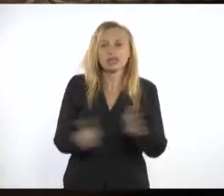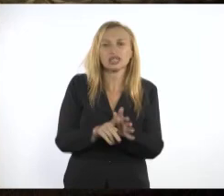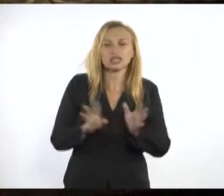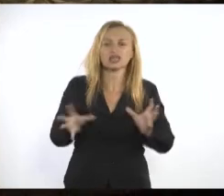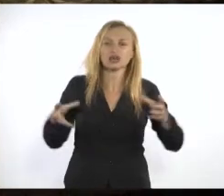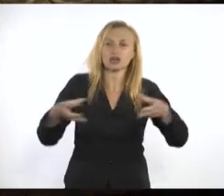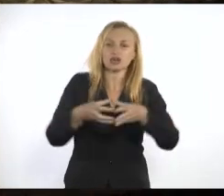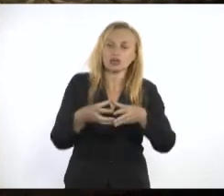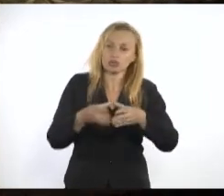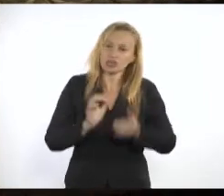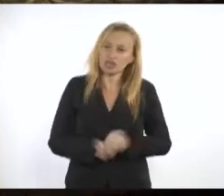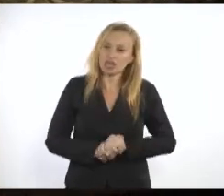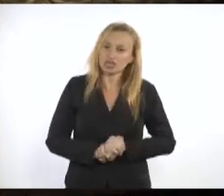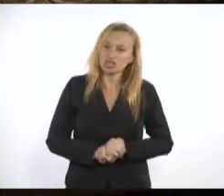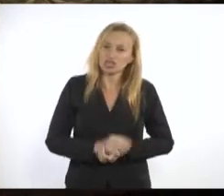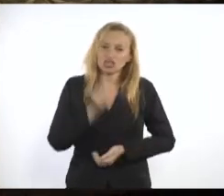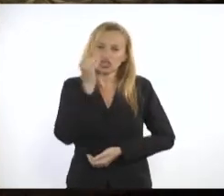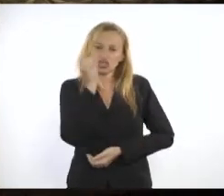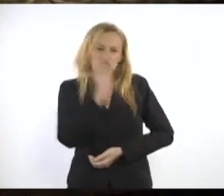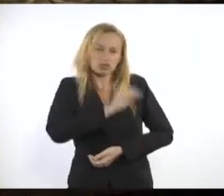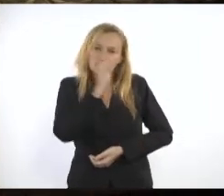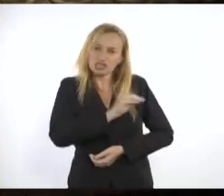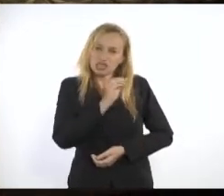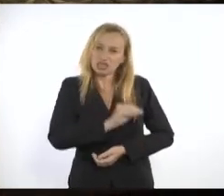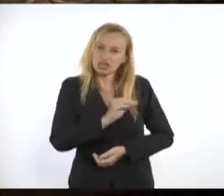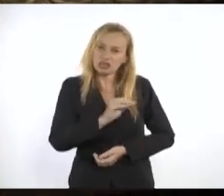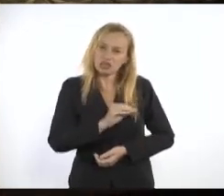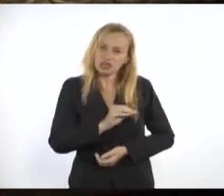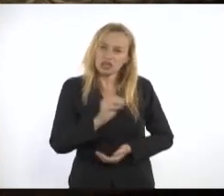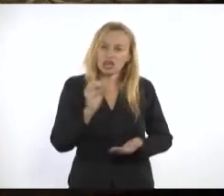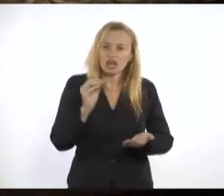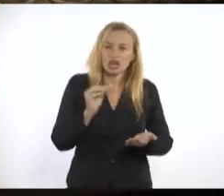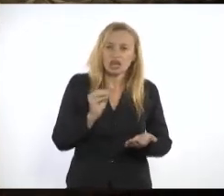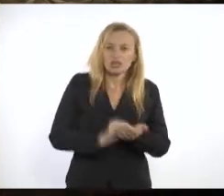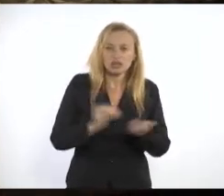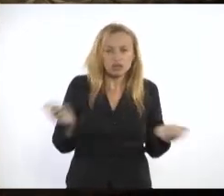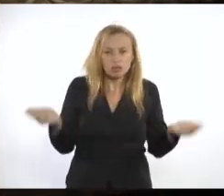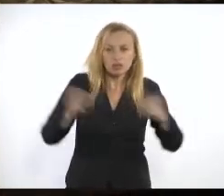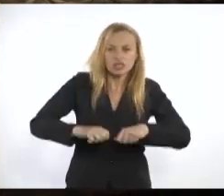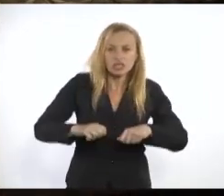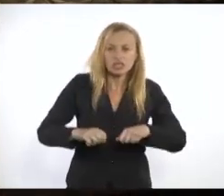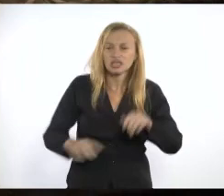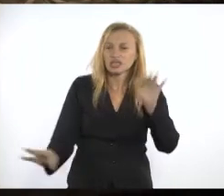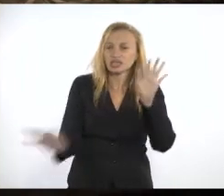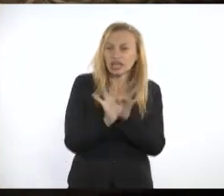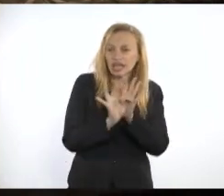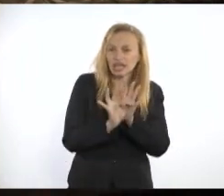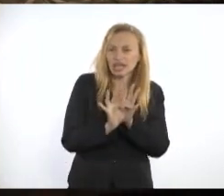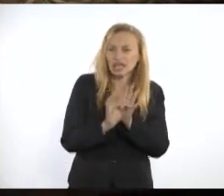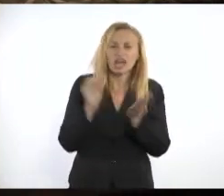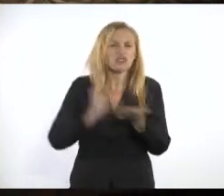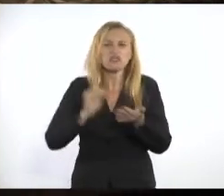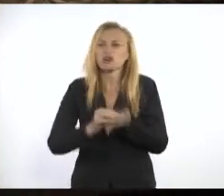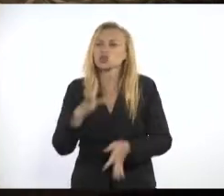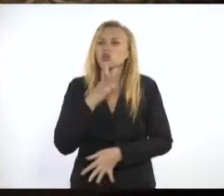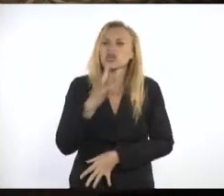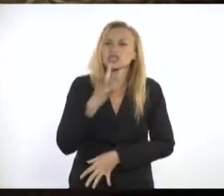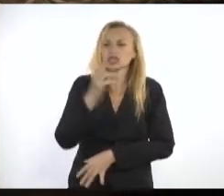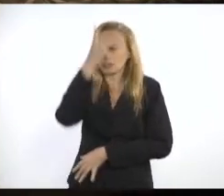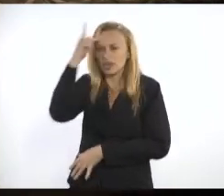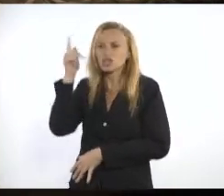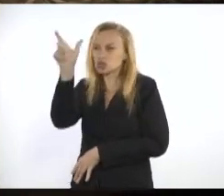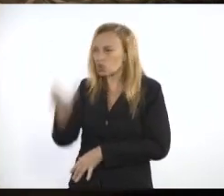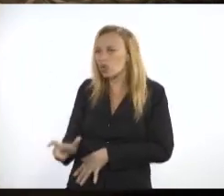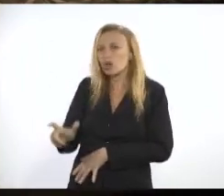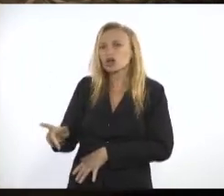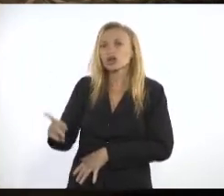ignorando a incapacidade técnica, o desconhecimento da pessoa que o